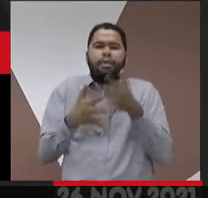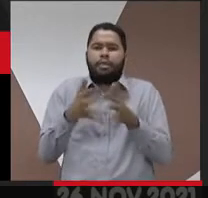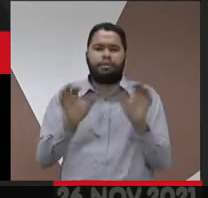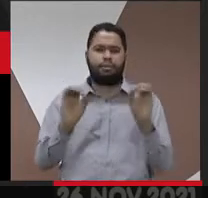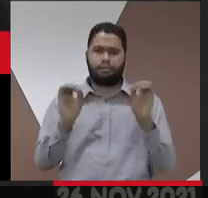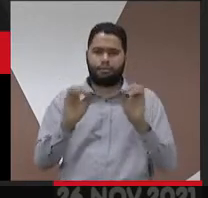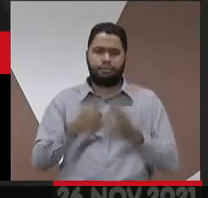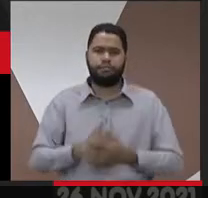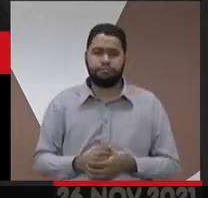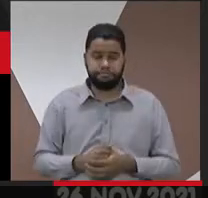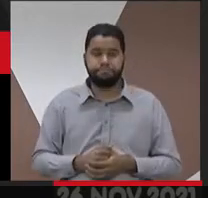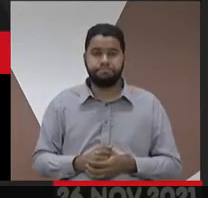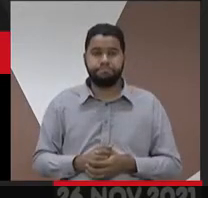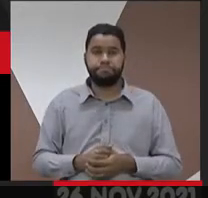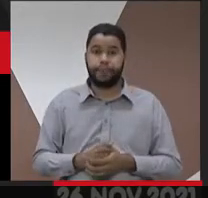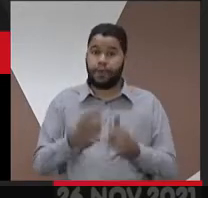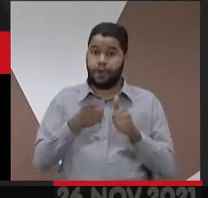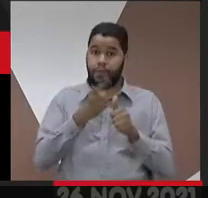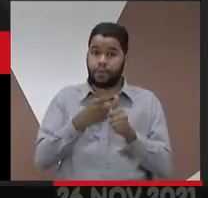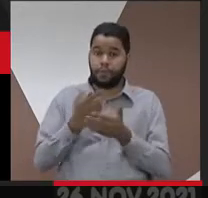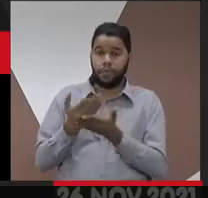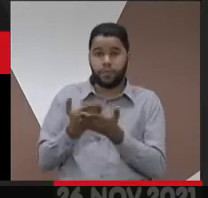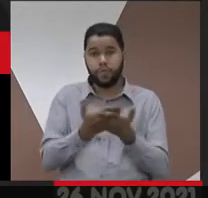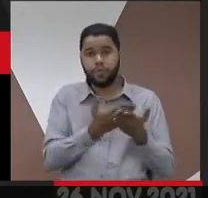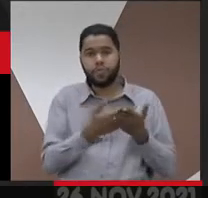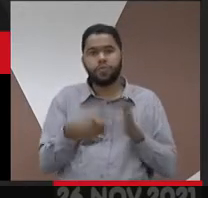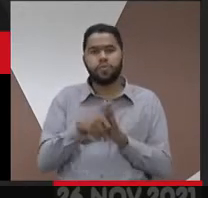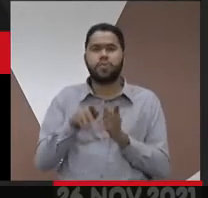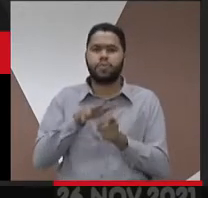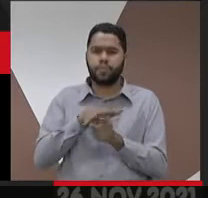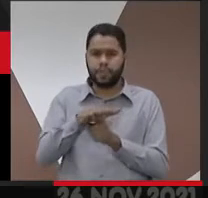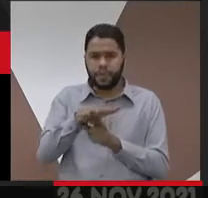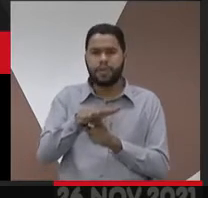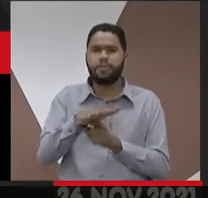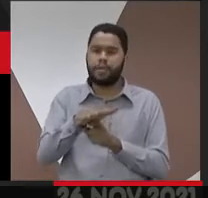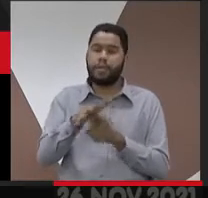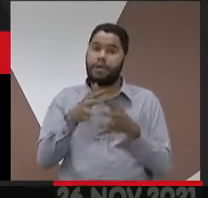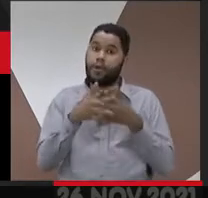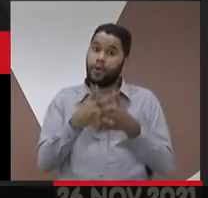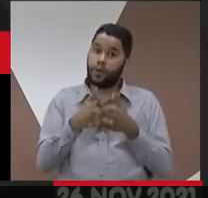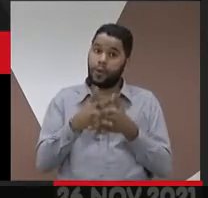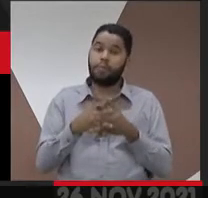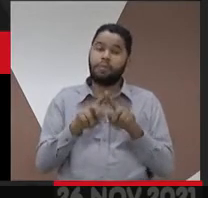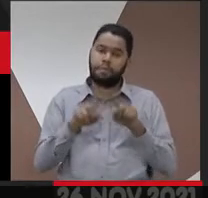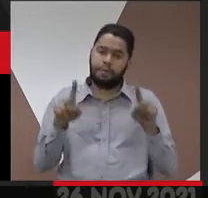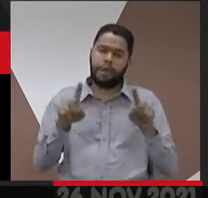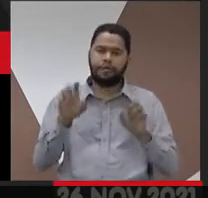né? Então, esse é um primeiro estudo, um estudo de demanda que é feito, um estudo complexo, um estudo que é feito.